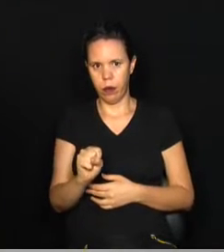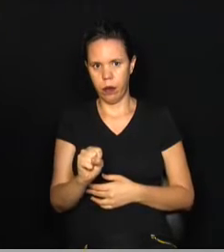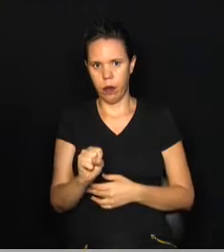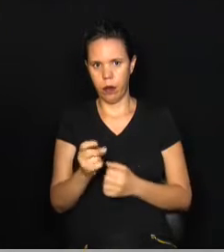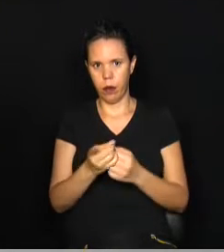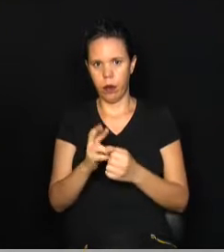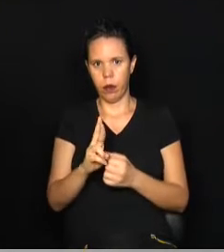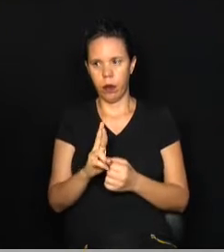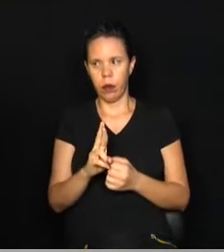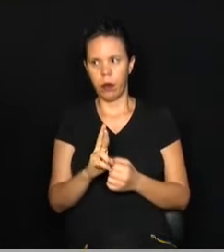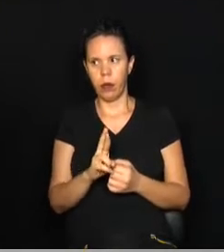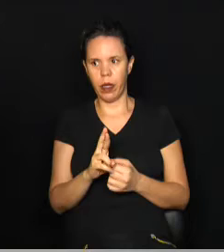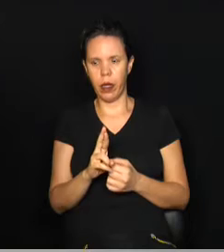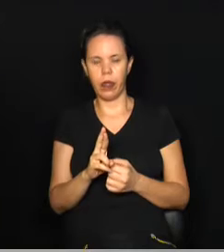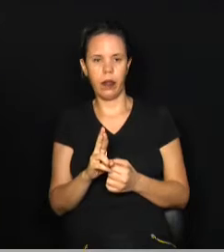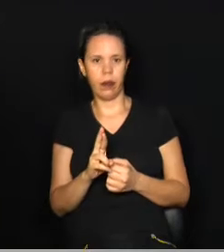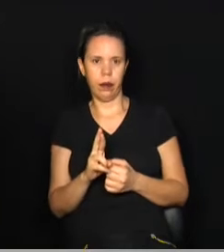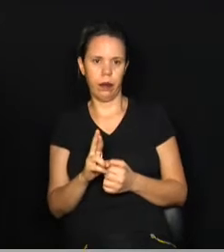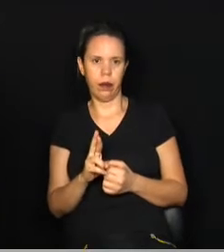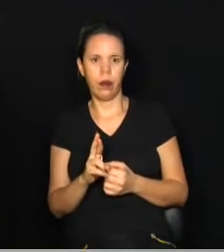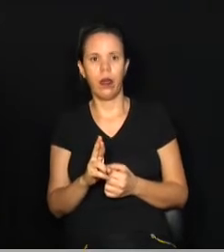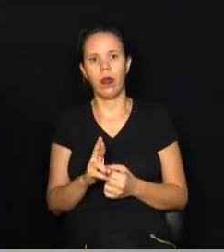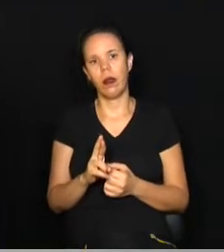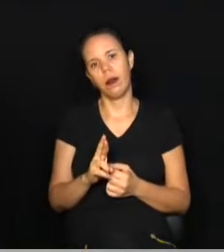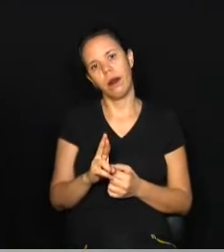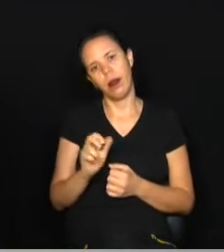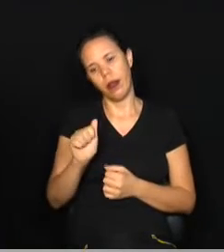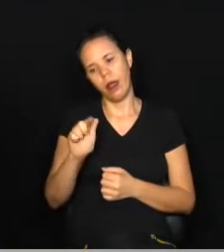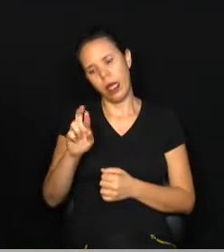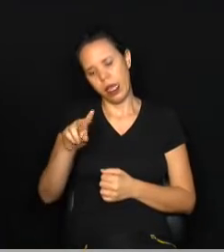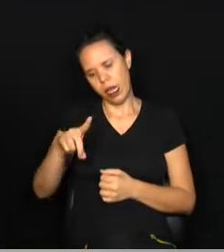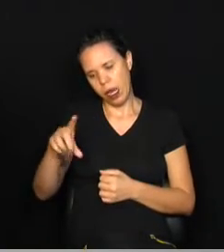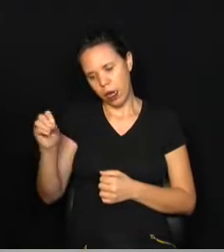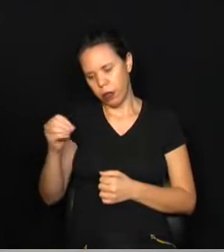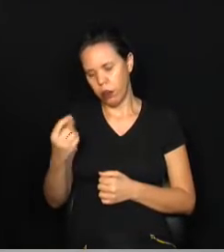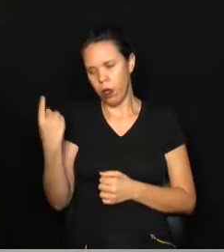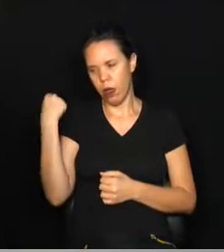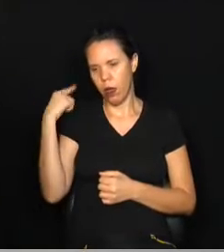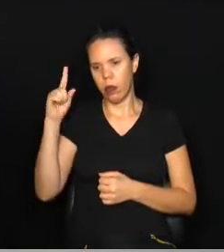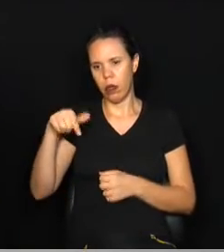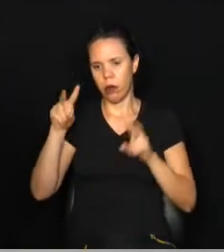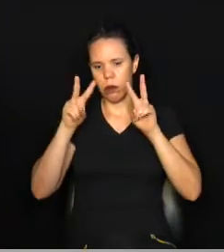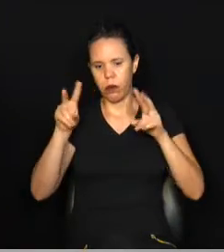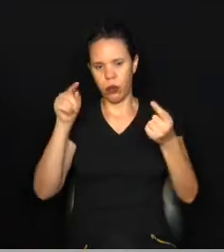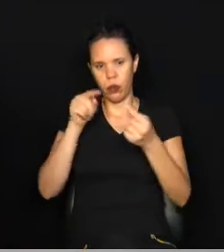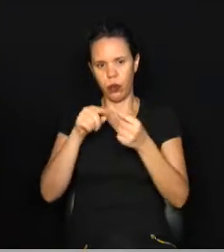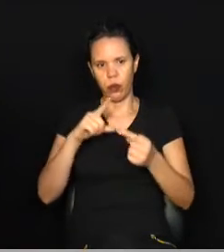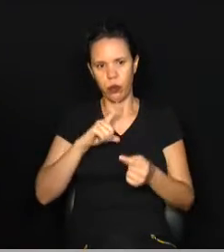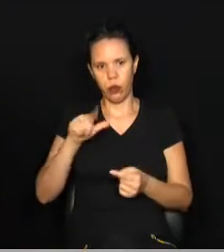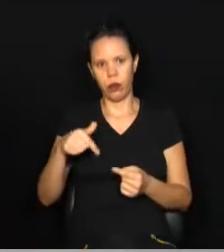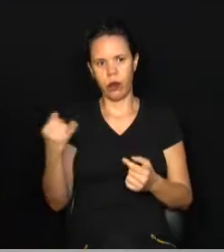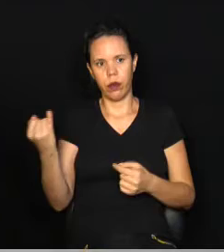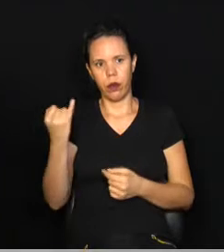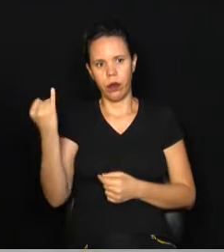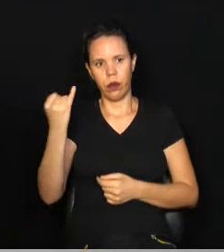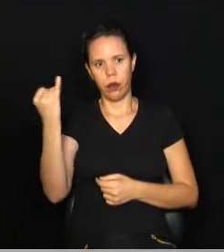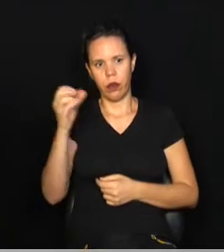Arnaldo de Carvalho. Quem era o doutor Arnaldo de Carvalho? Era um visionário que já considerava a importância